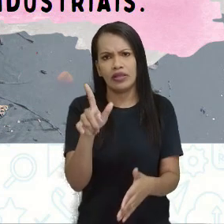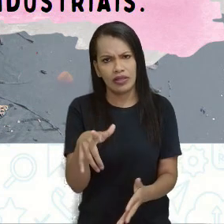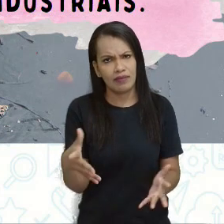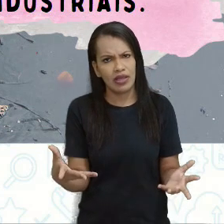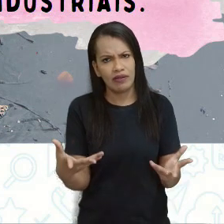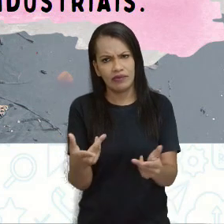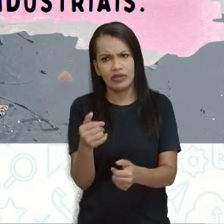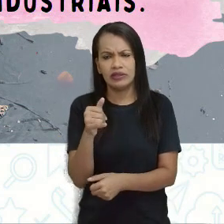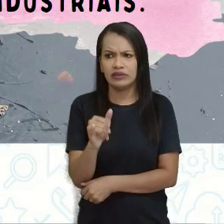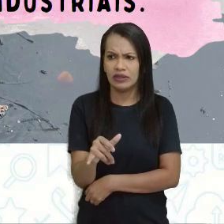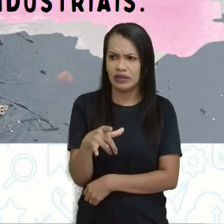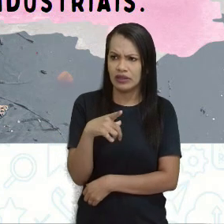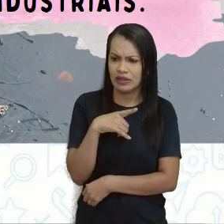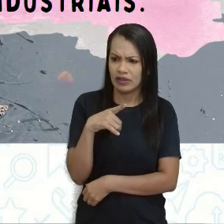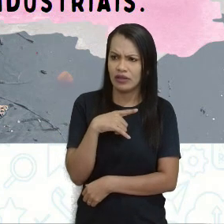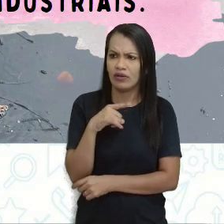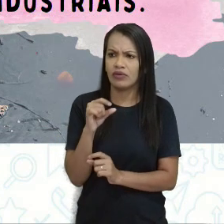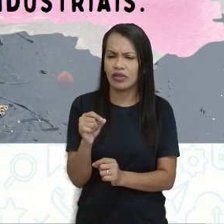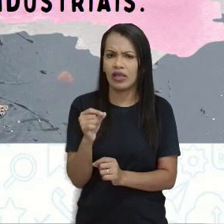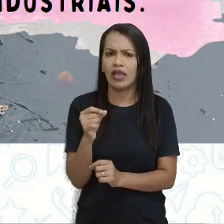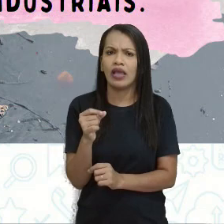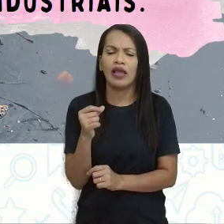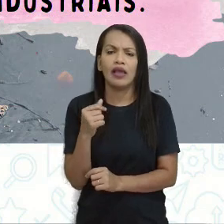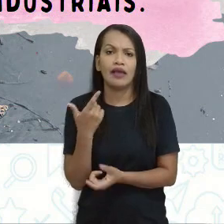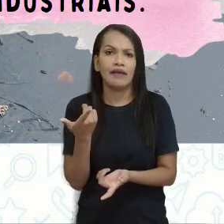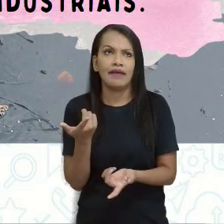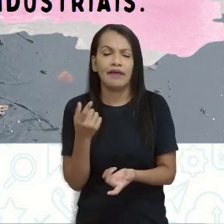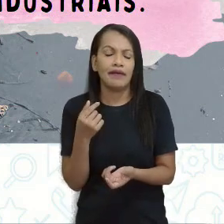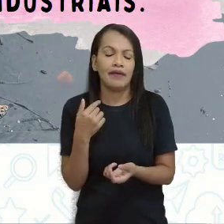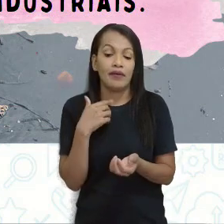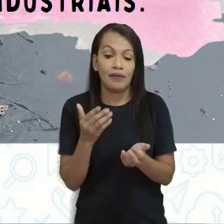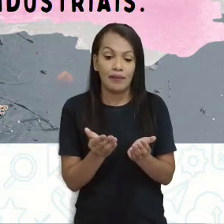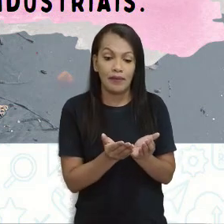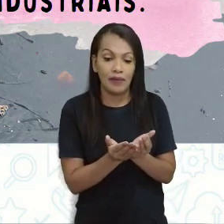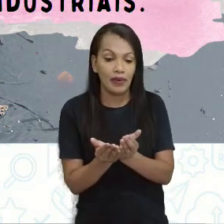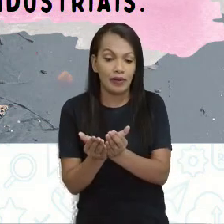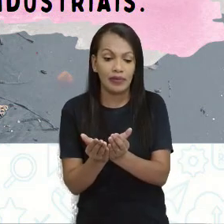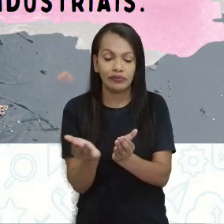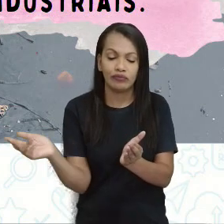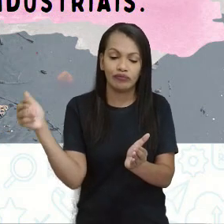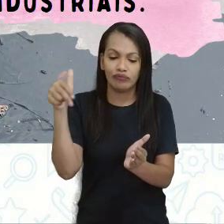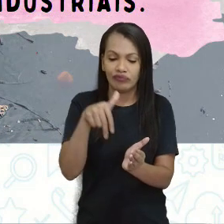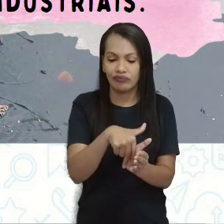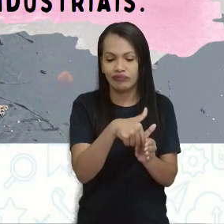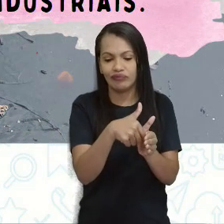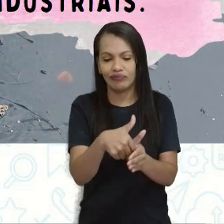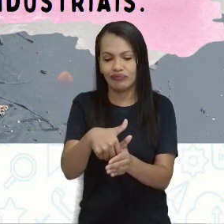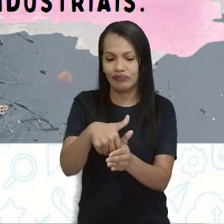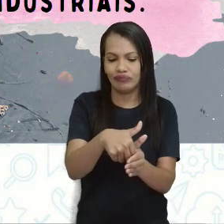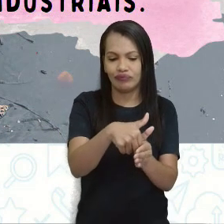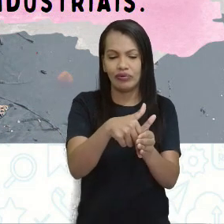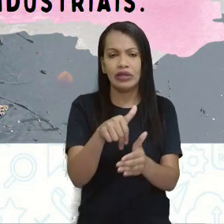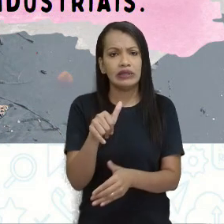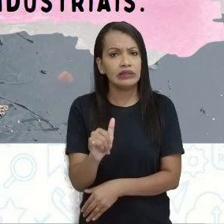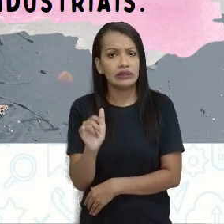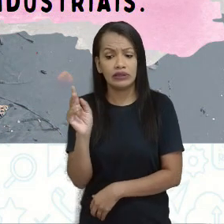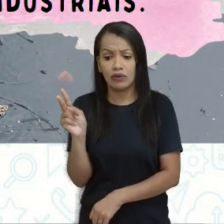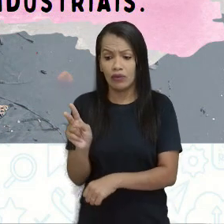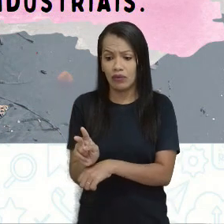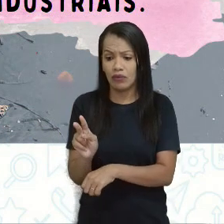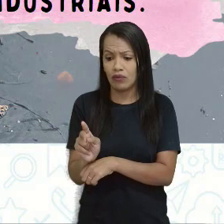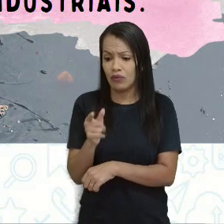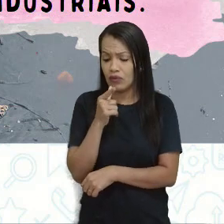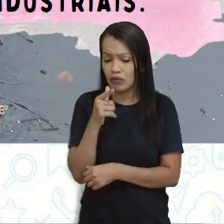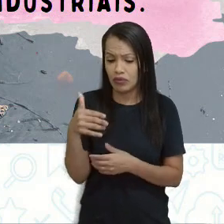maravilhoso ia ser se a gente tivesse transporte fluviais, né? E até isso impacta, né? Se a gente não cuida do rio, impacta também para a